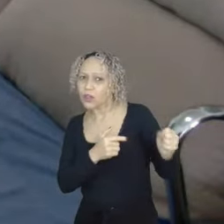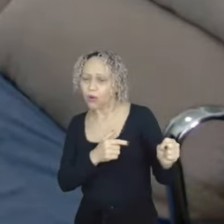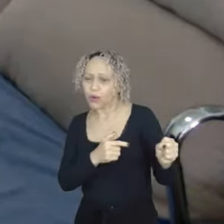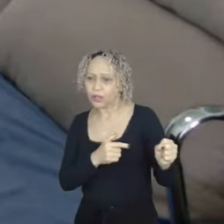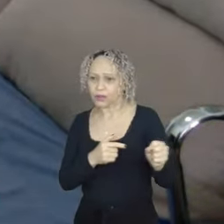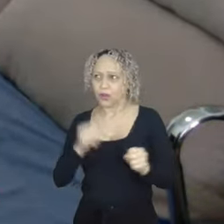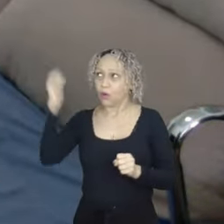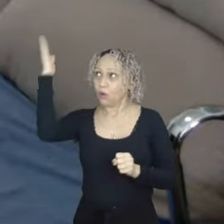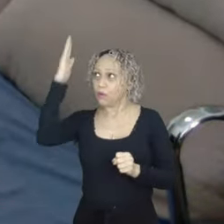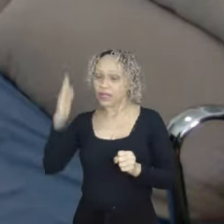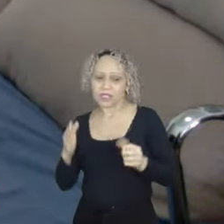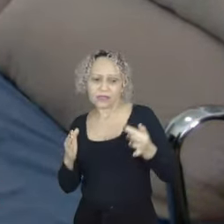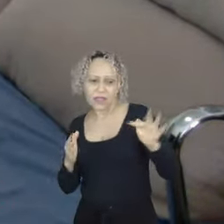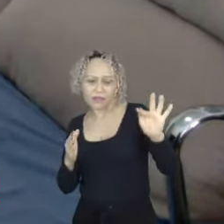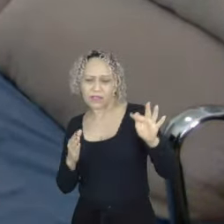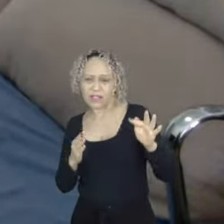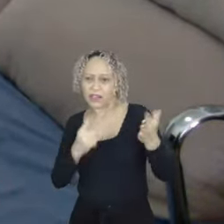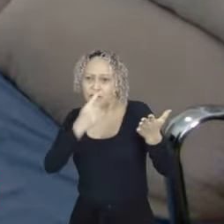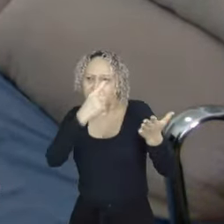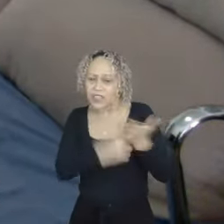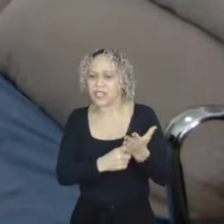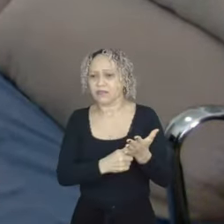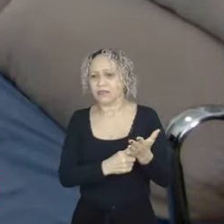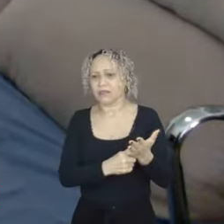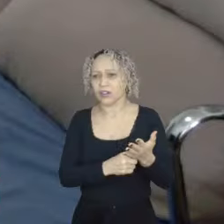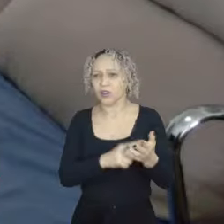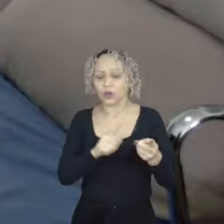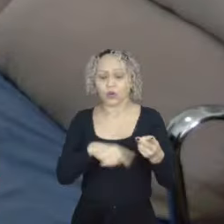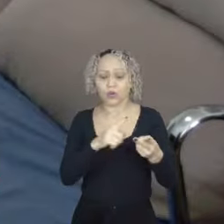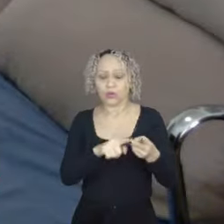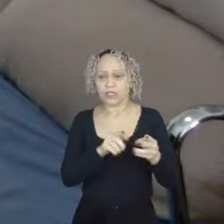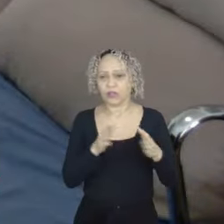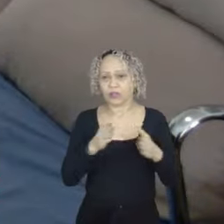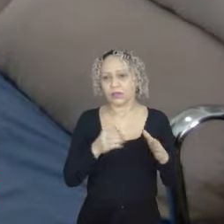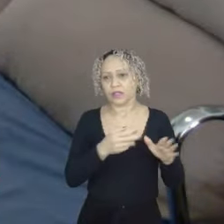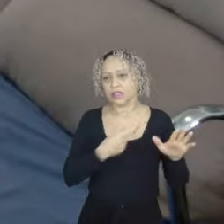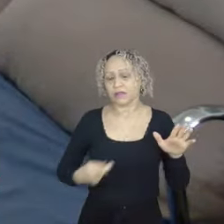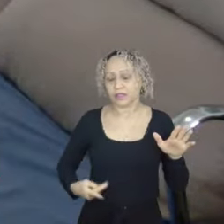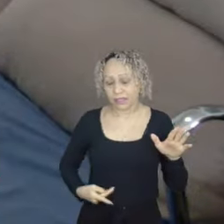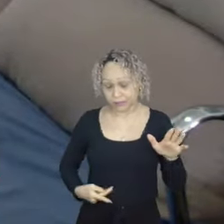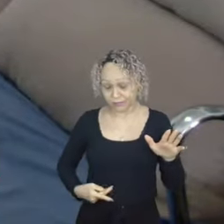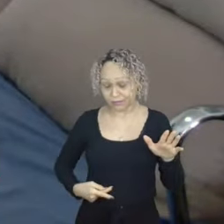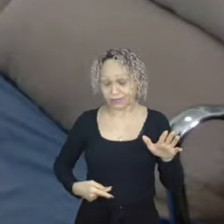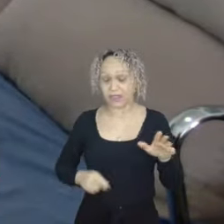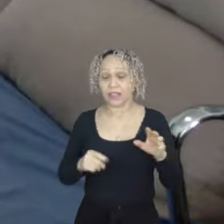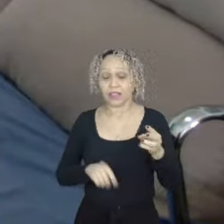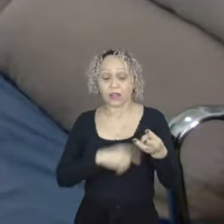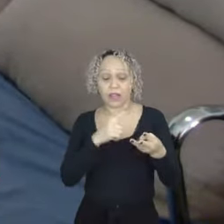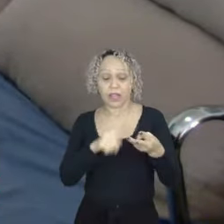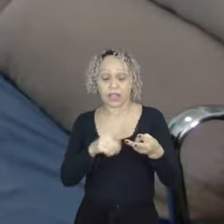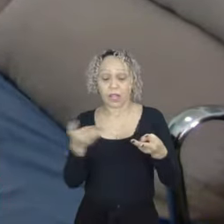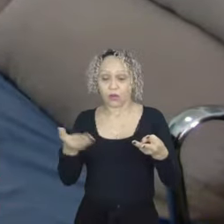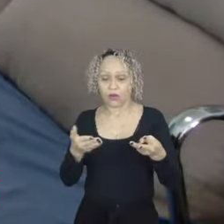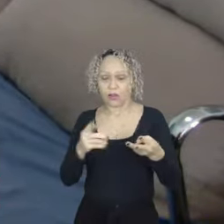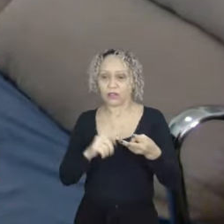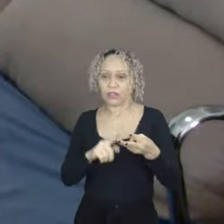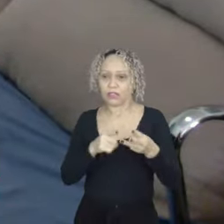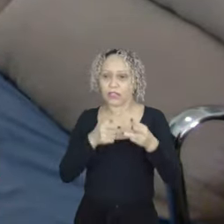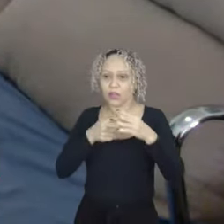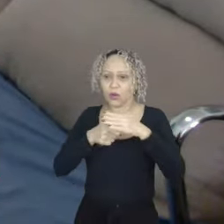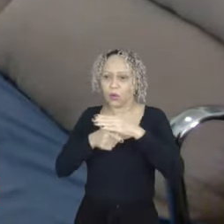França, pelo chamado PROSUB, que é o Programa de Desenvolvimento de Submarinos. Esse é o terceiro submarino